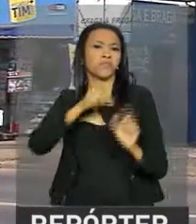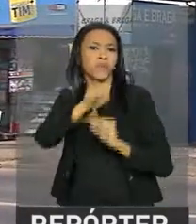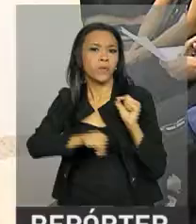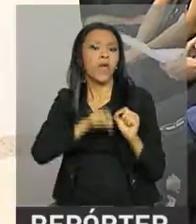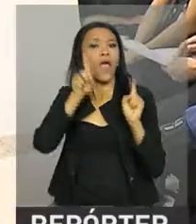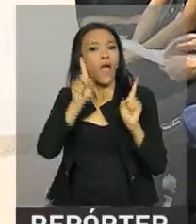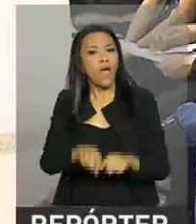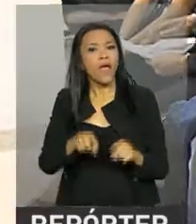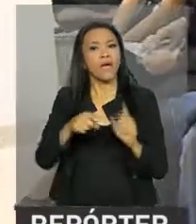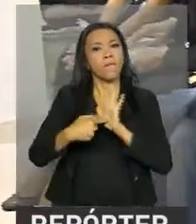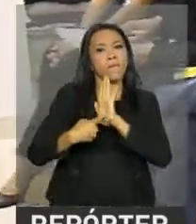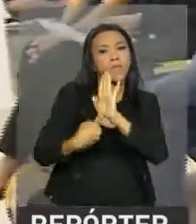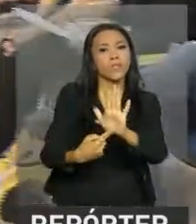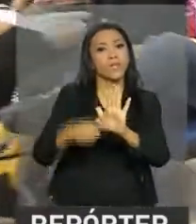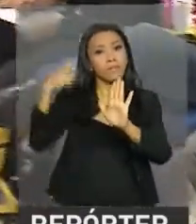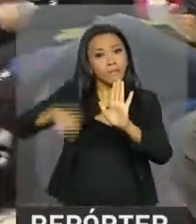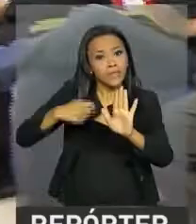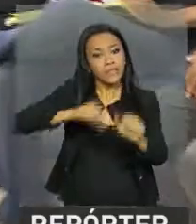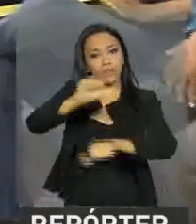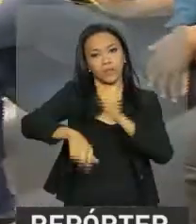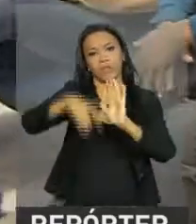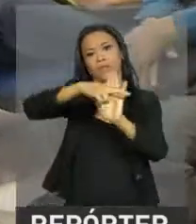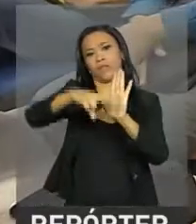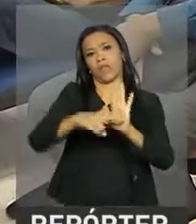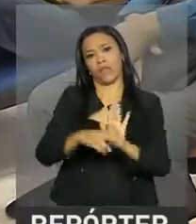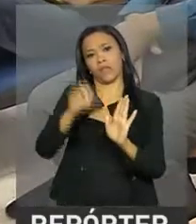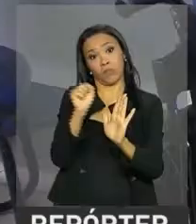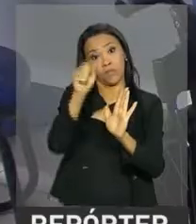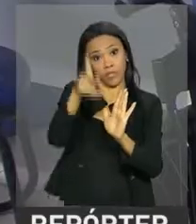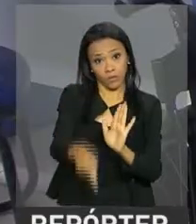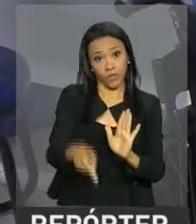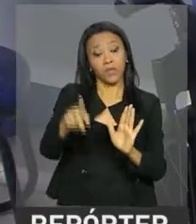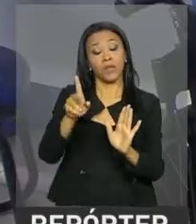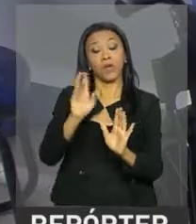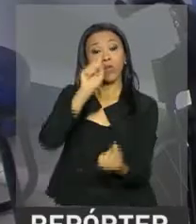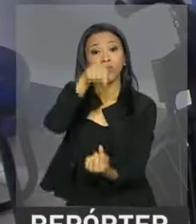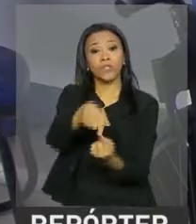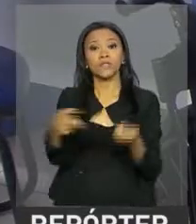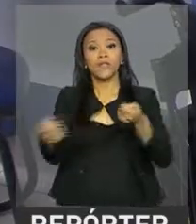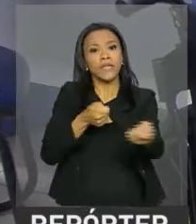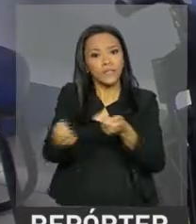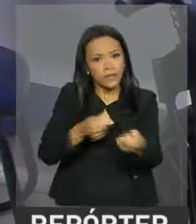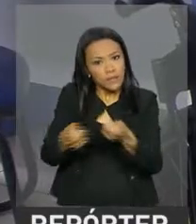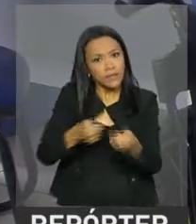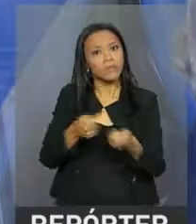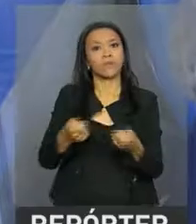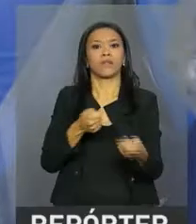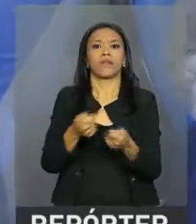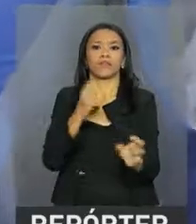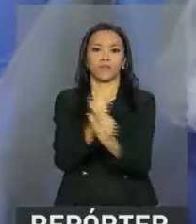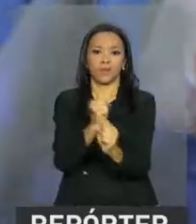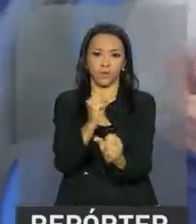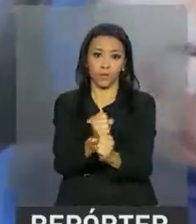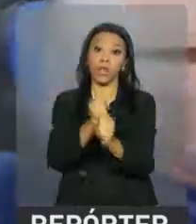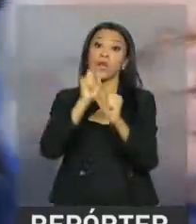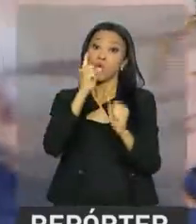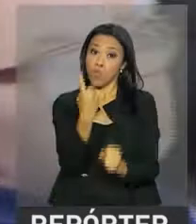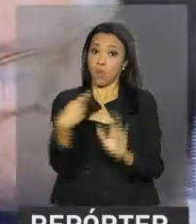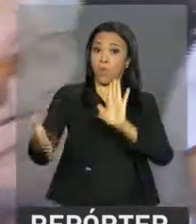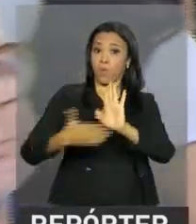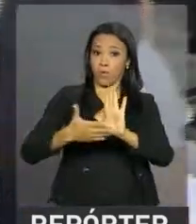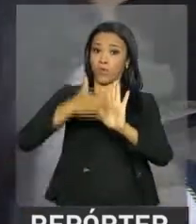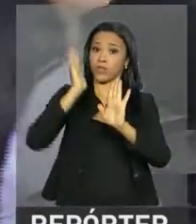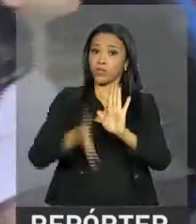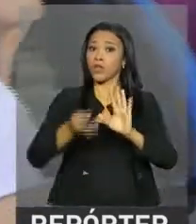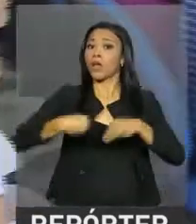reforma na previdência para o equilíbrio do sistema contas públicas uma proposta de emenda constitucional foi enviado ao congresso pelo